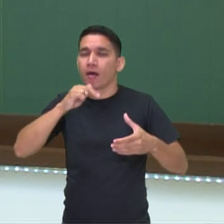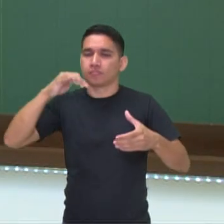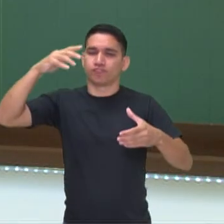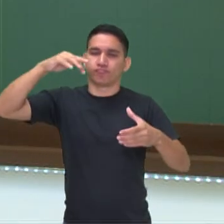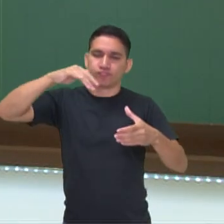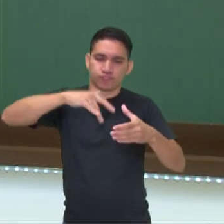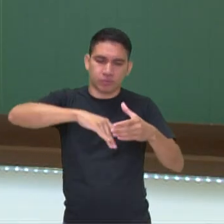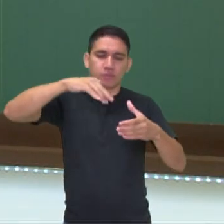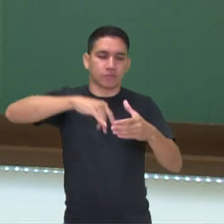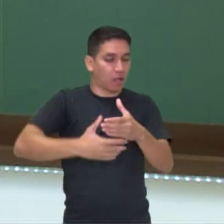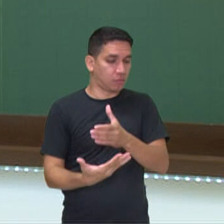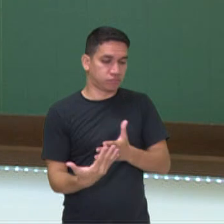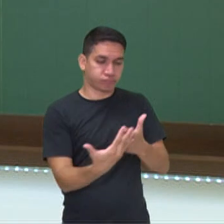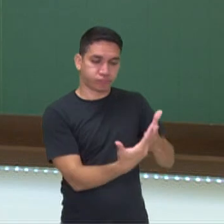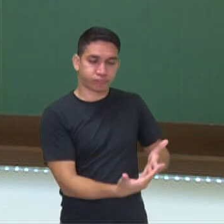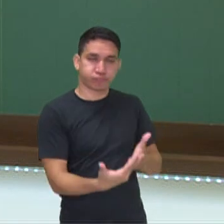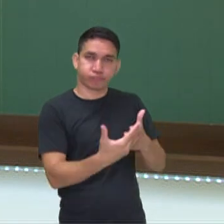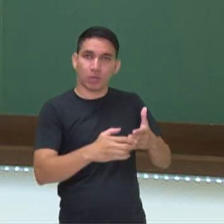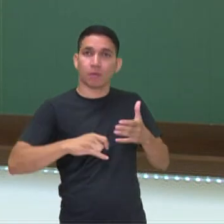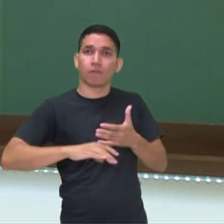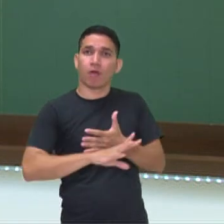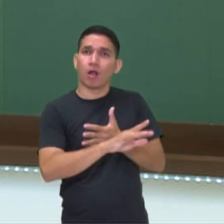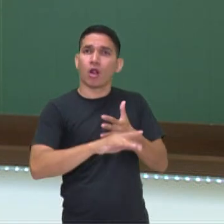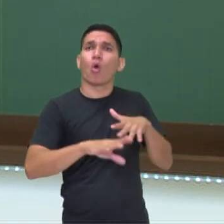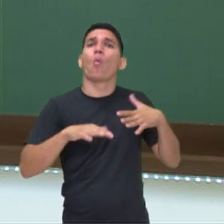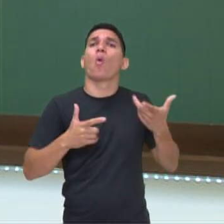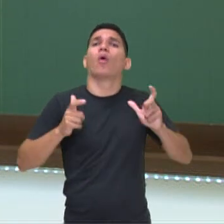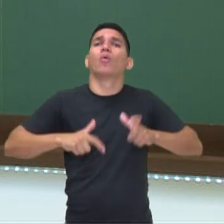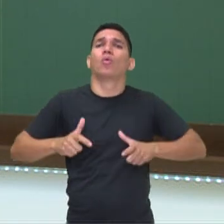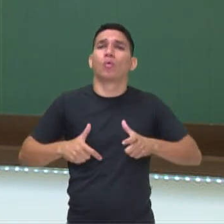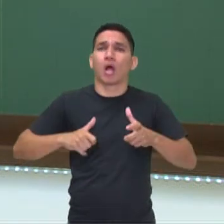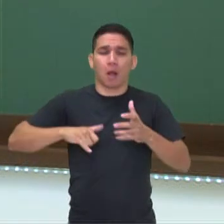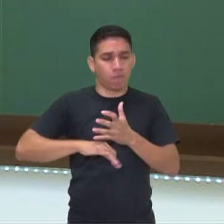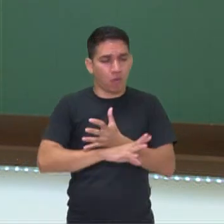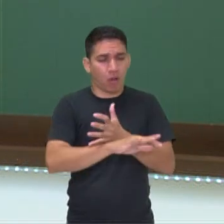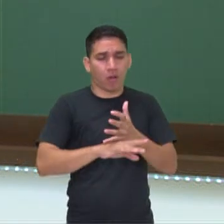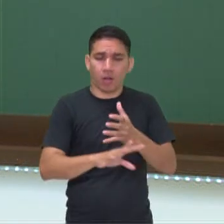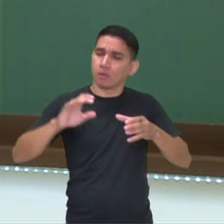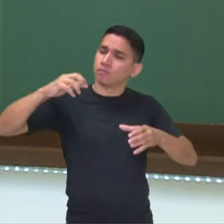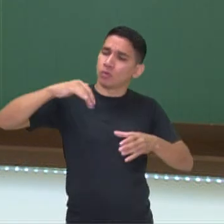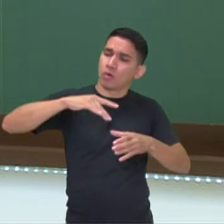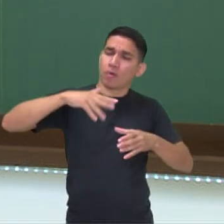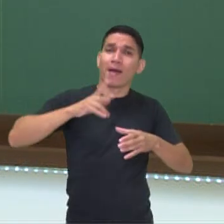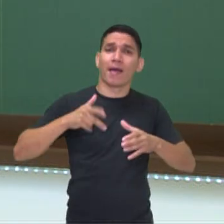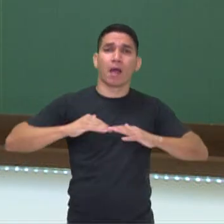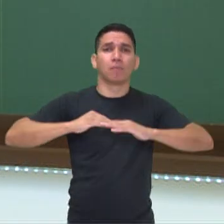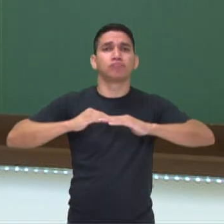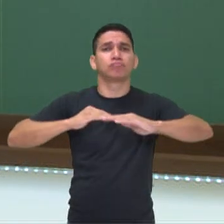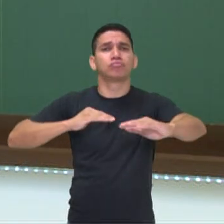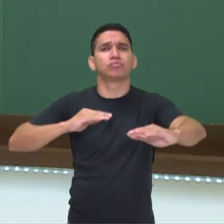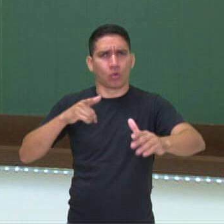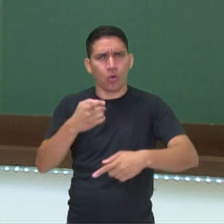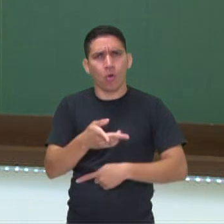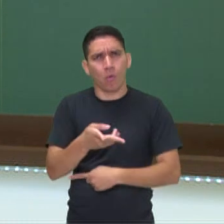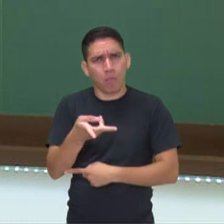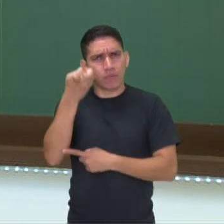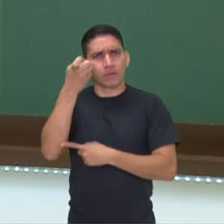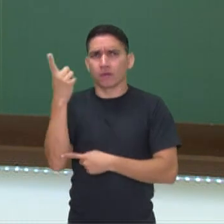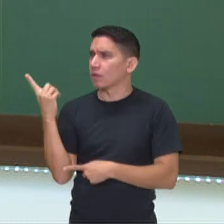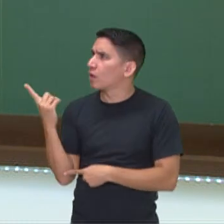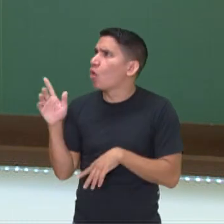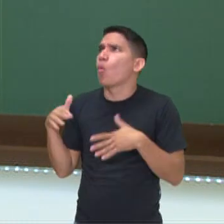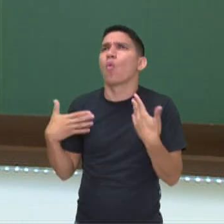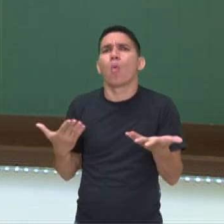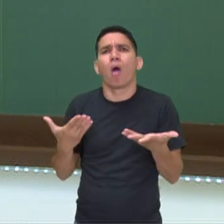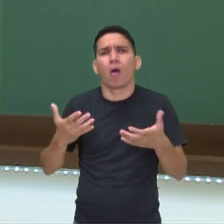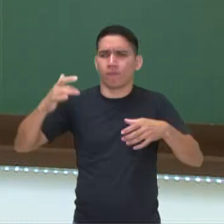ralo, né? Em qual lugar será que a vazão desse enchimento, ela é constante? Vocês conseguem observar isso? A